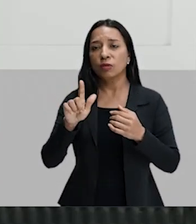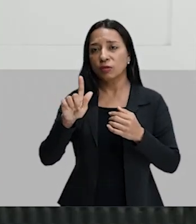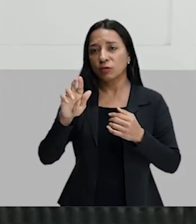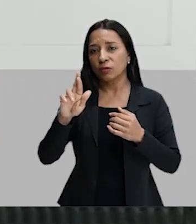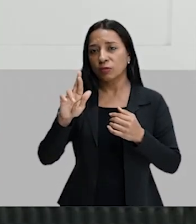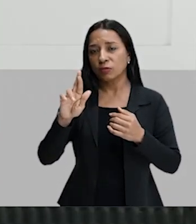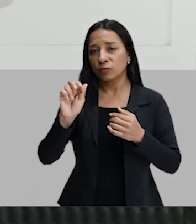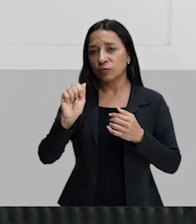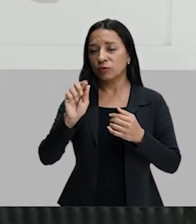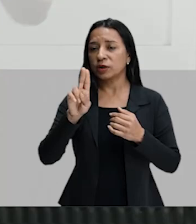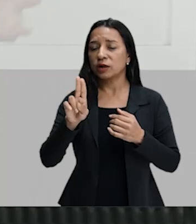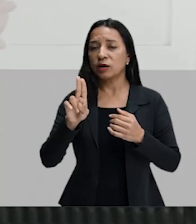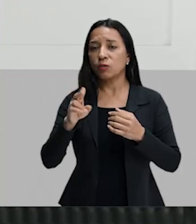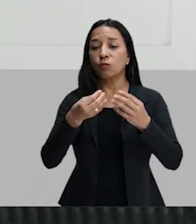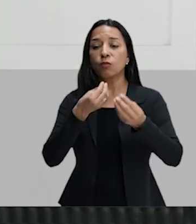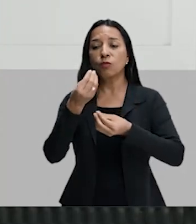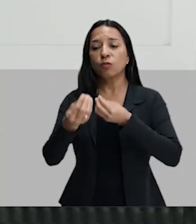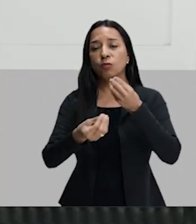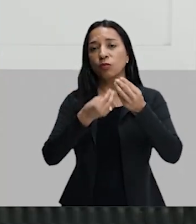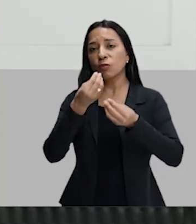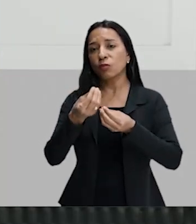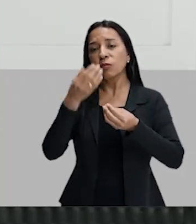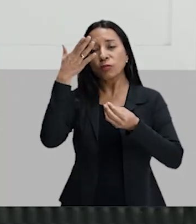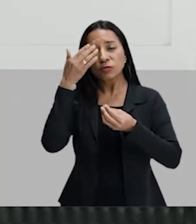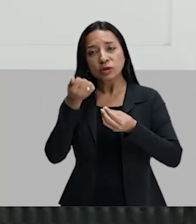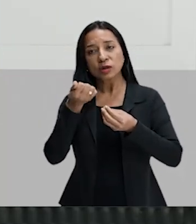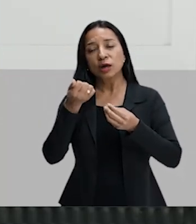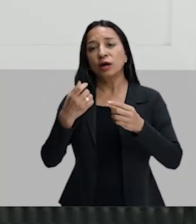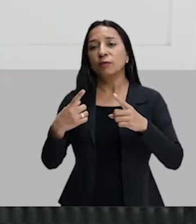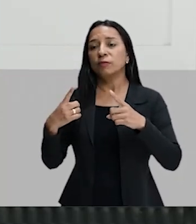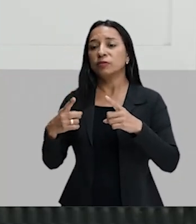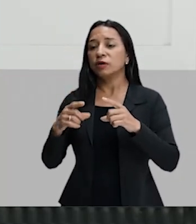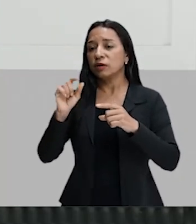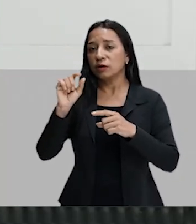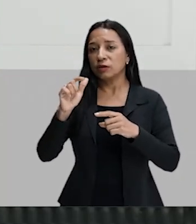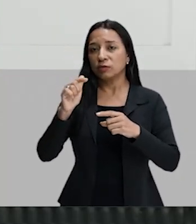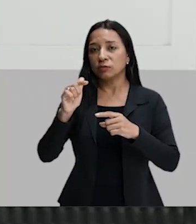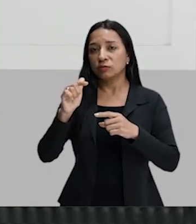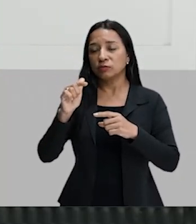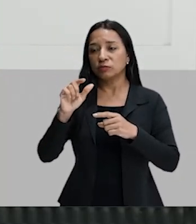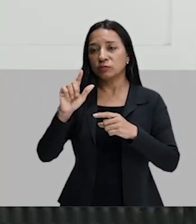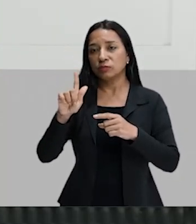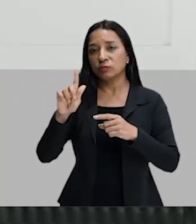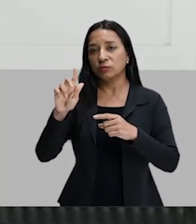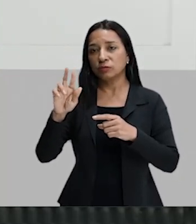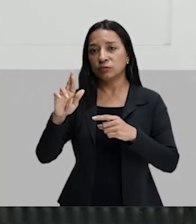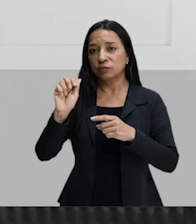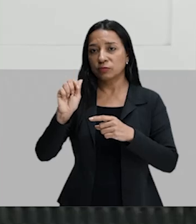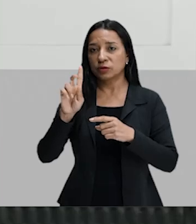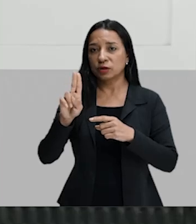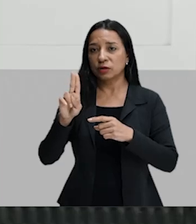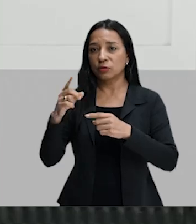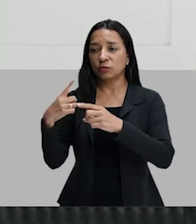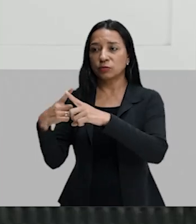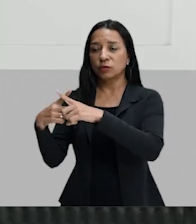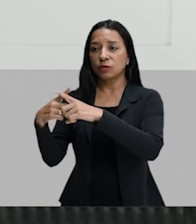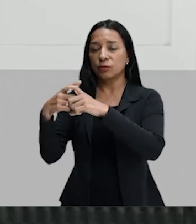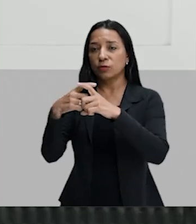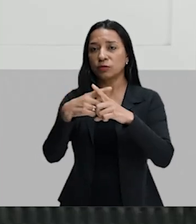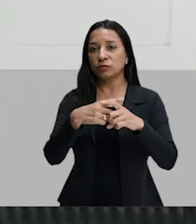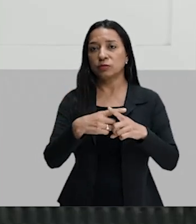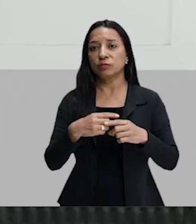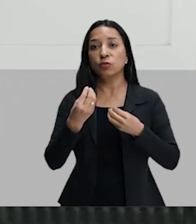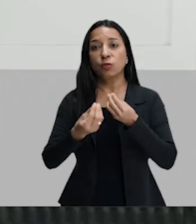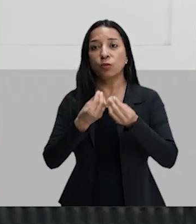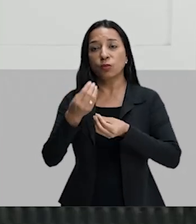define o grau de um polinômio. Certo? Então, o grau do polinômio. O grau do polinômio